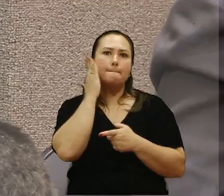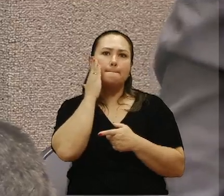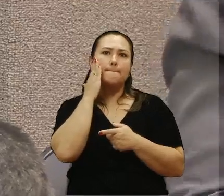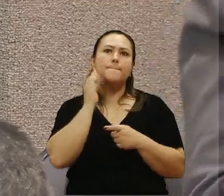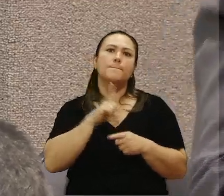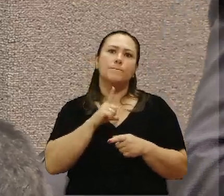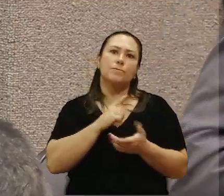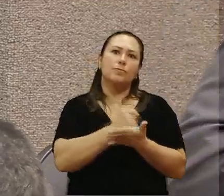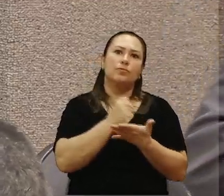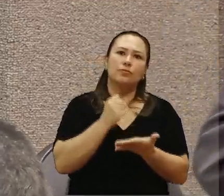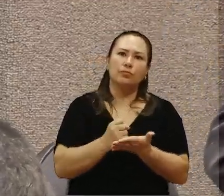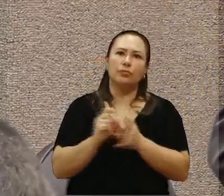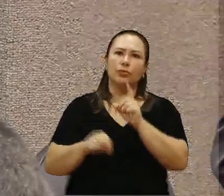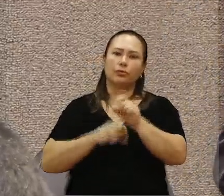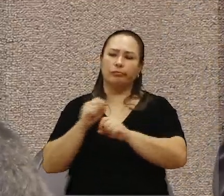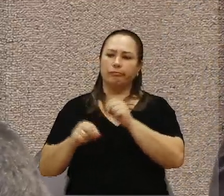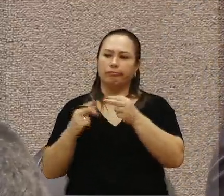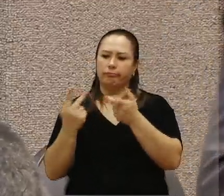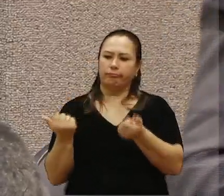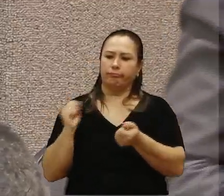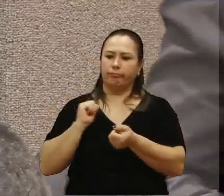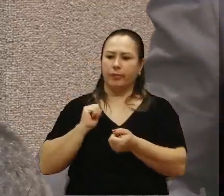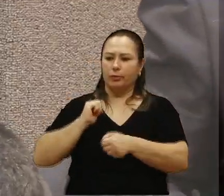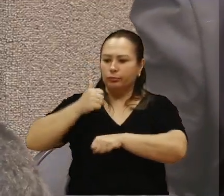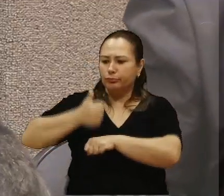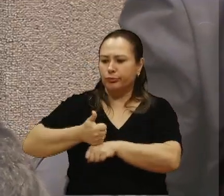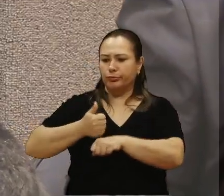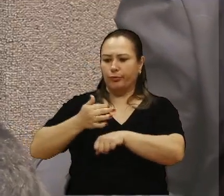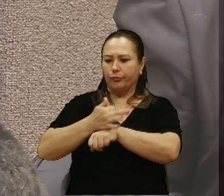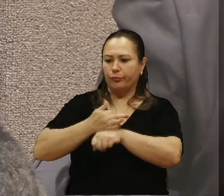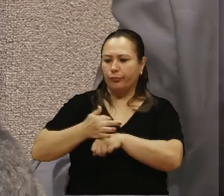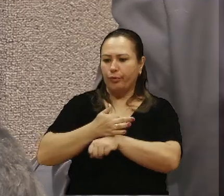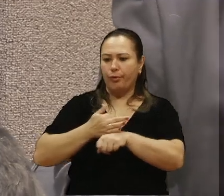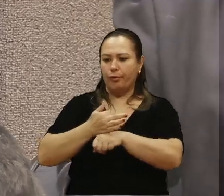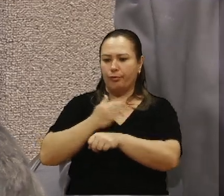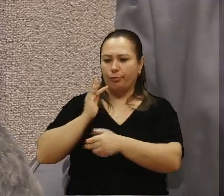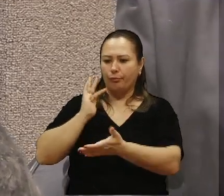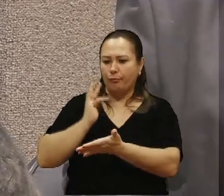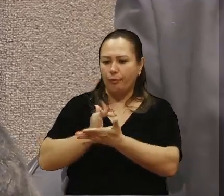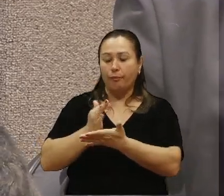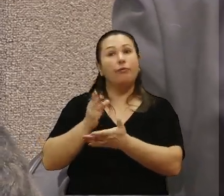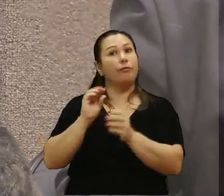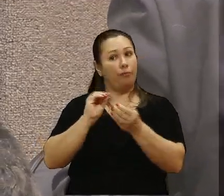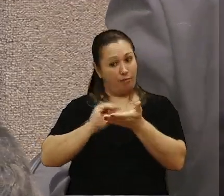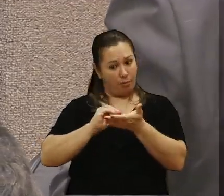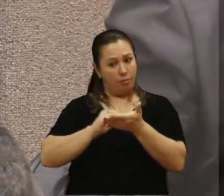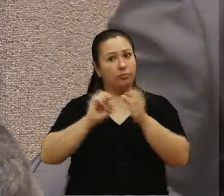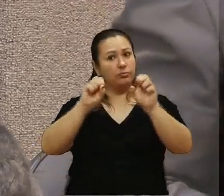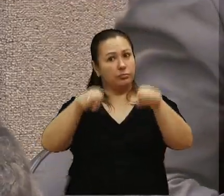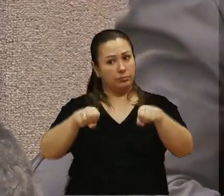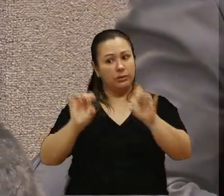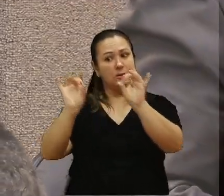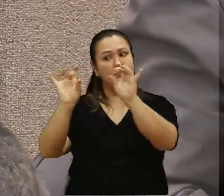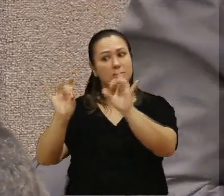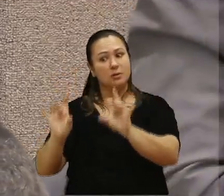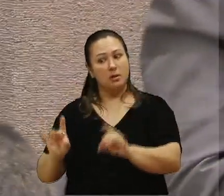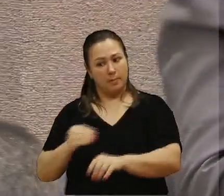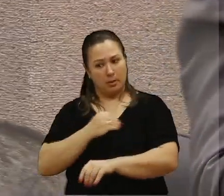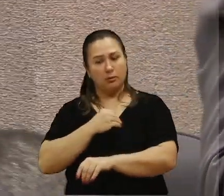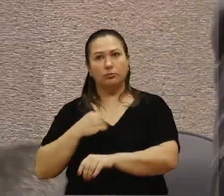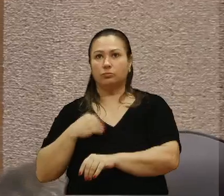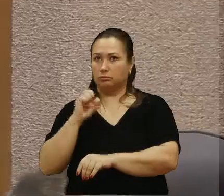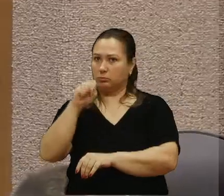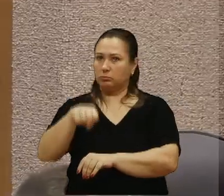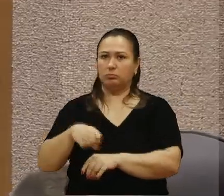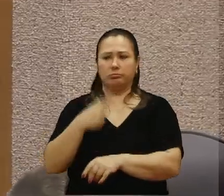horas médicas, que supre as faltas, licenças, férias. Faltam sim especialidades. Faltam, como